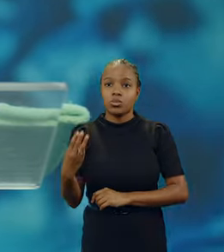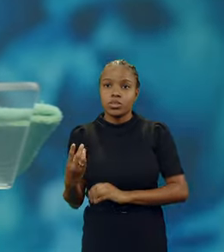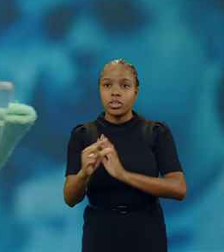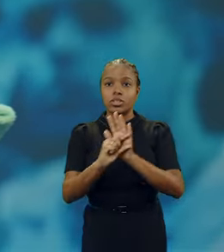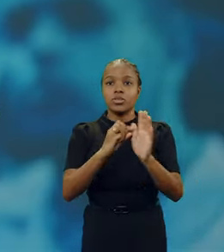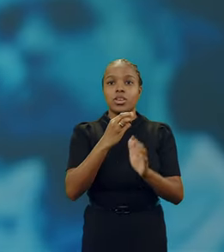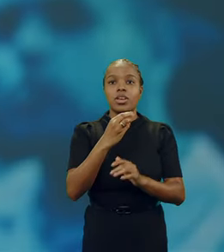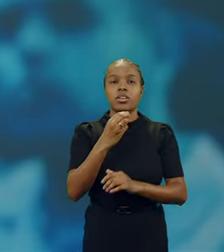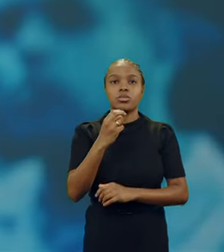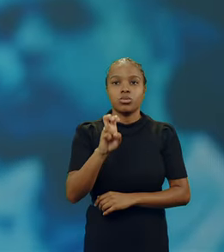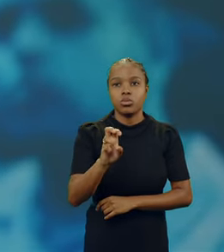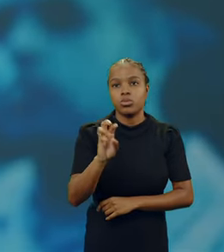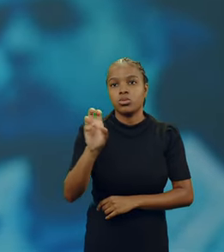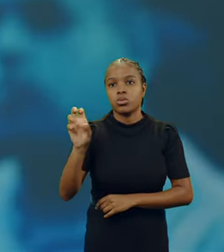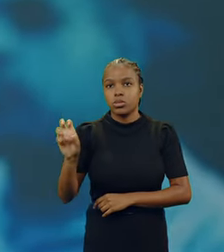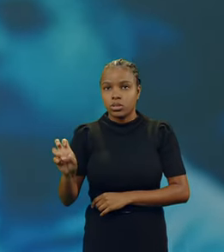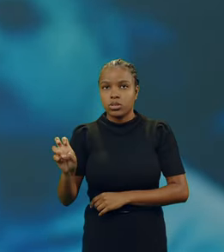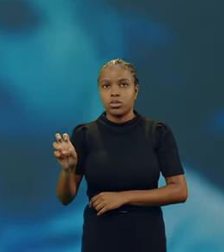13:55,